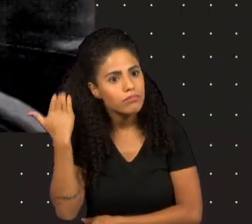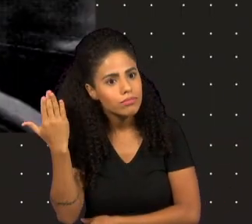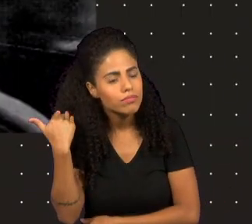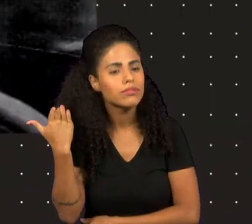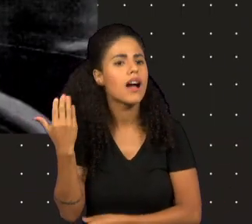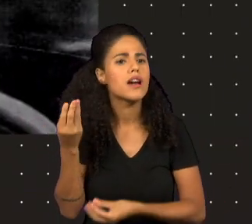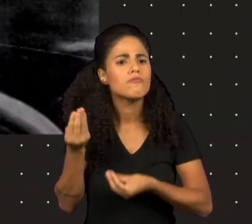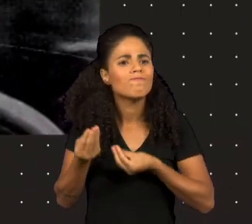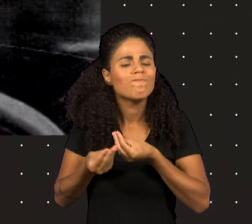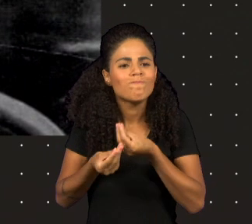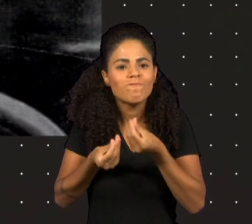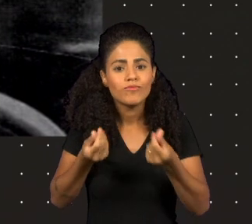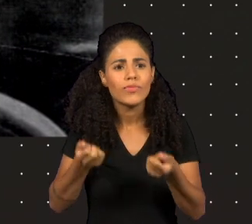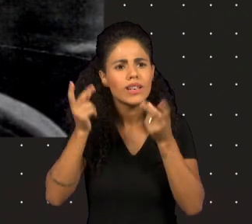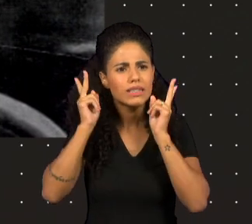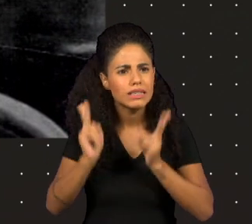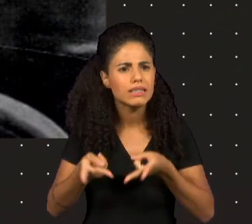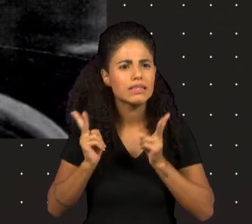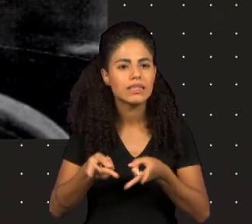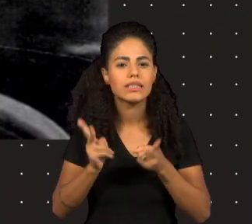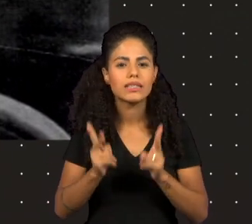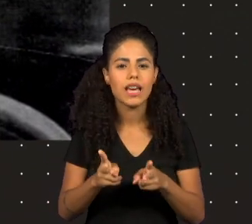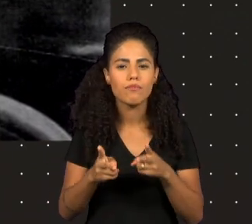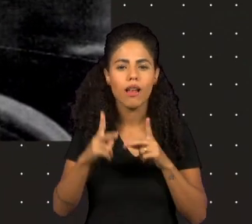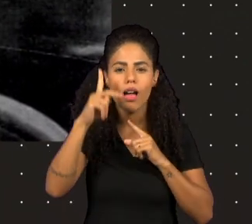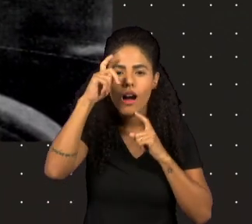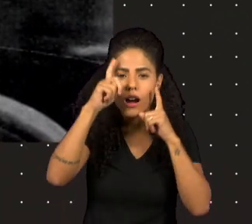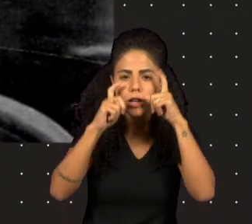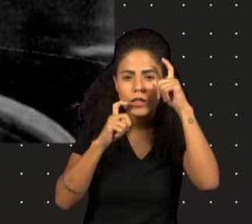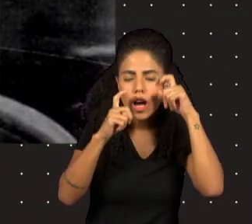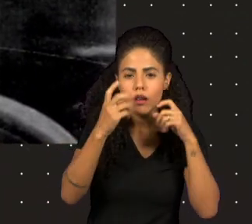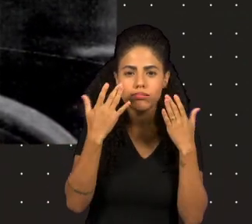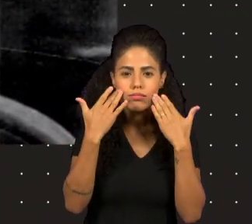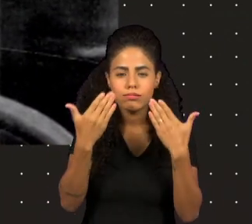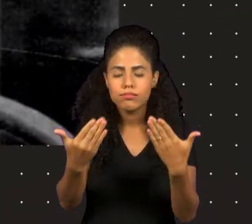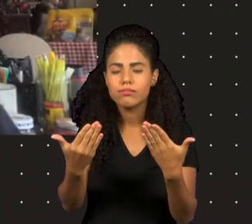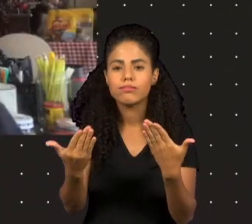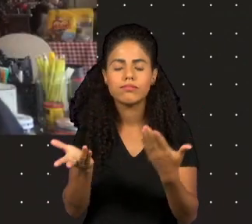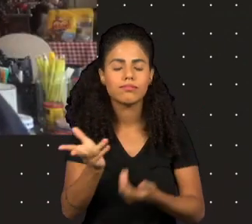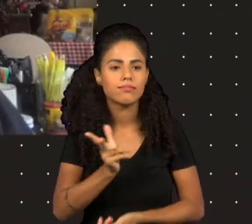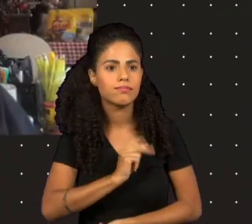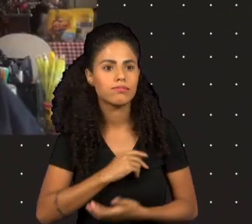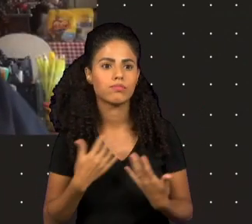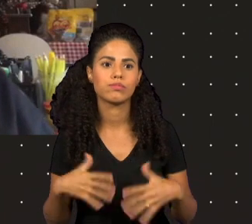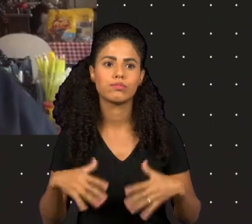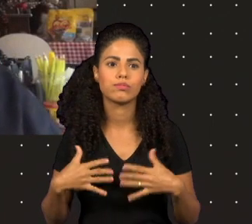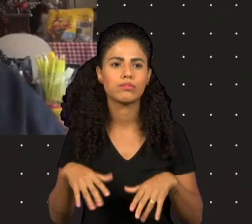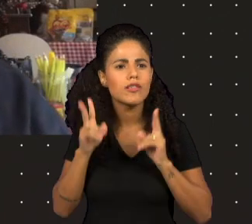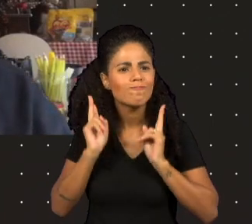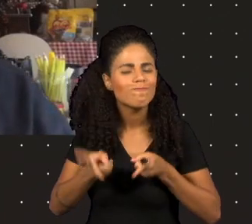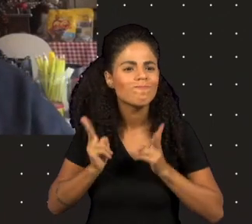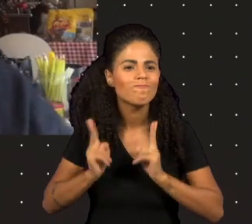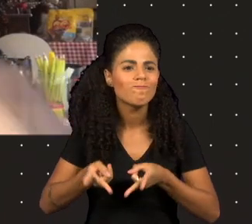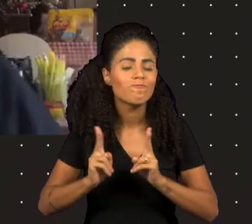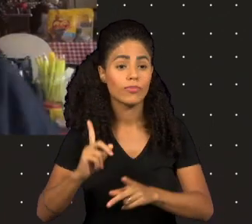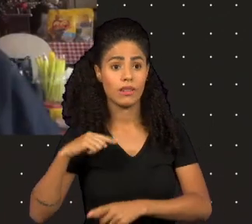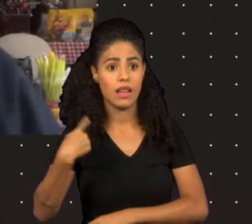ela sempre falou com os olhos, né? Mayara fala com os olhos e nós